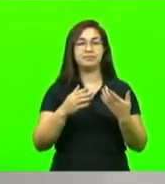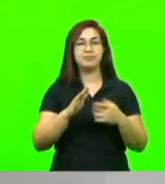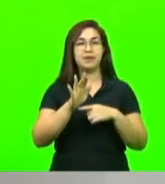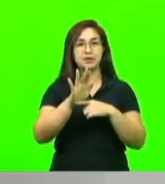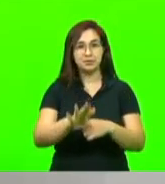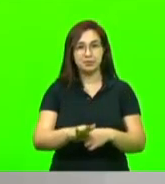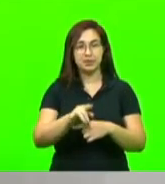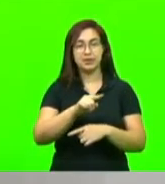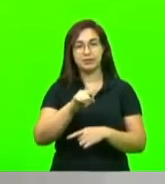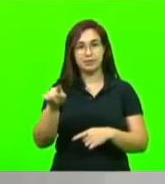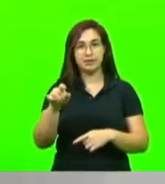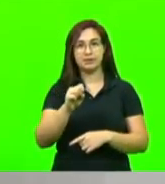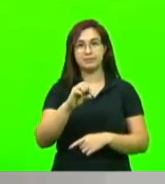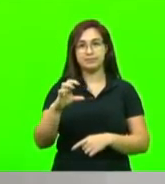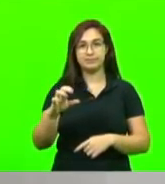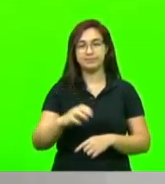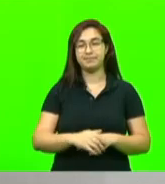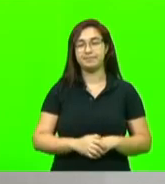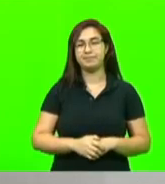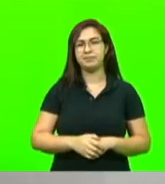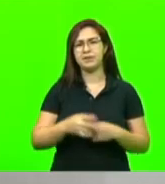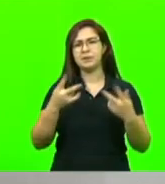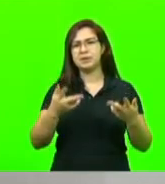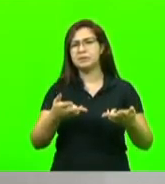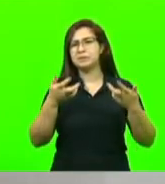Eu tenho observado